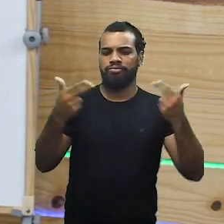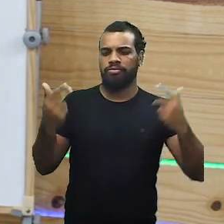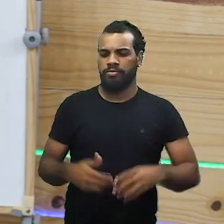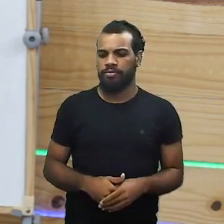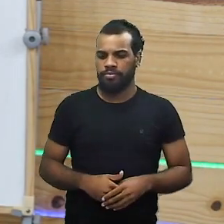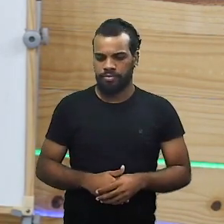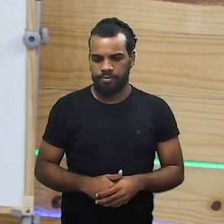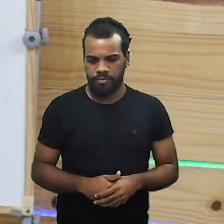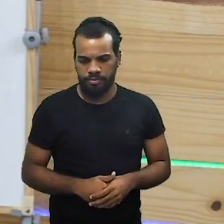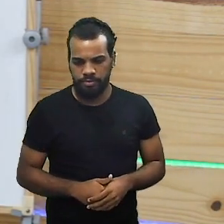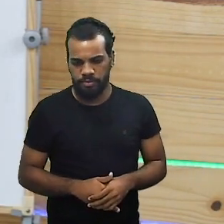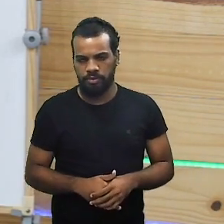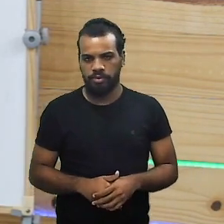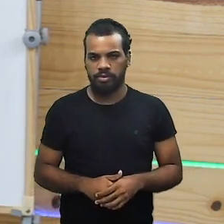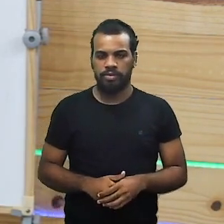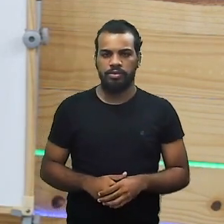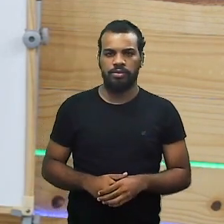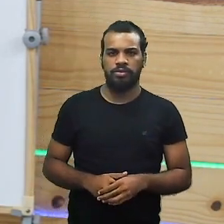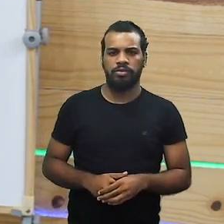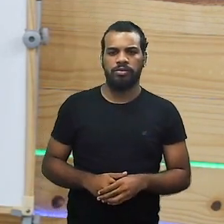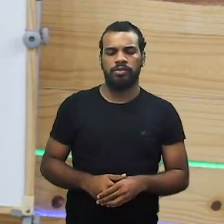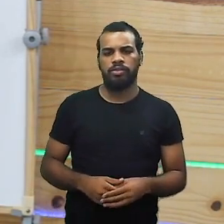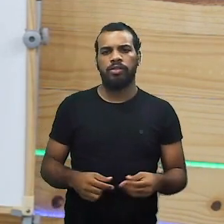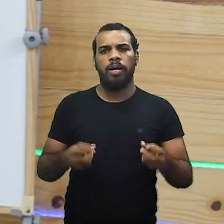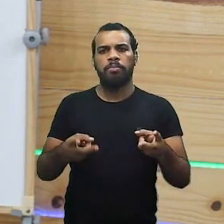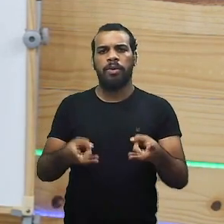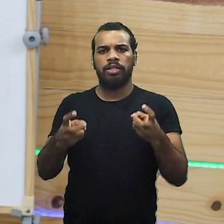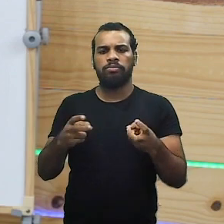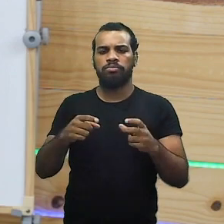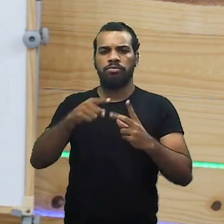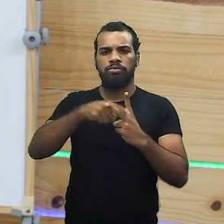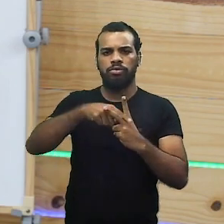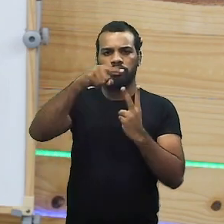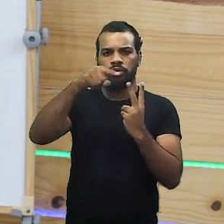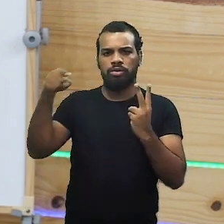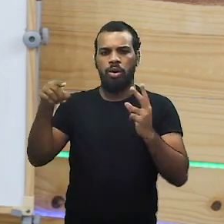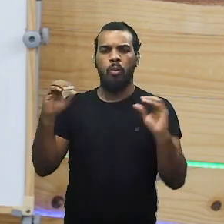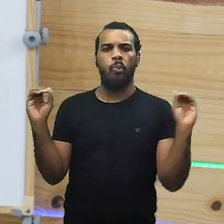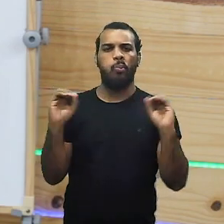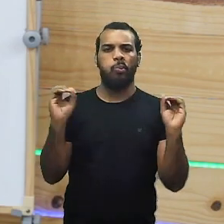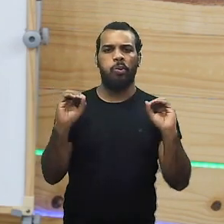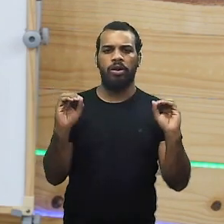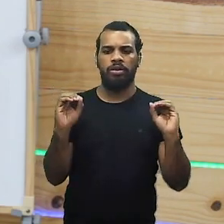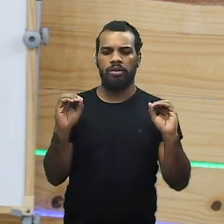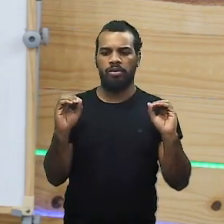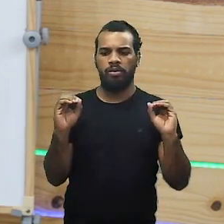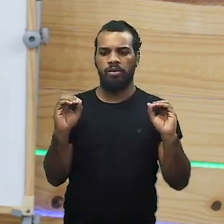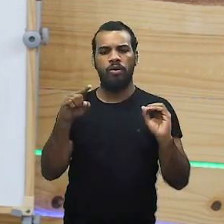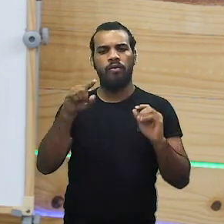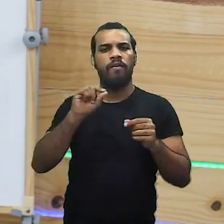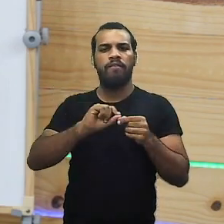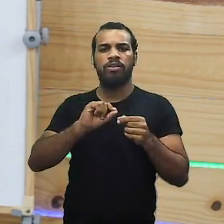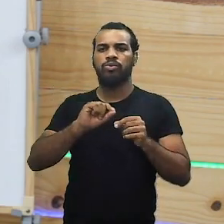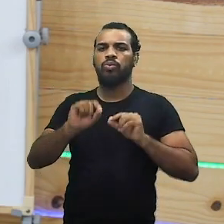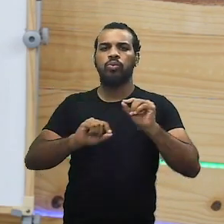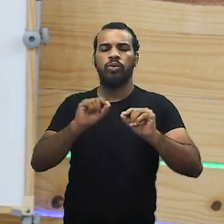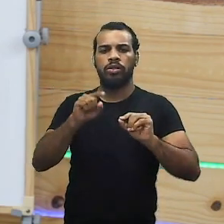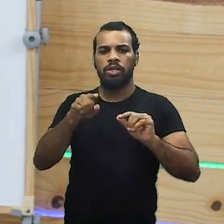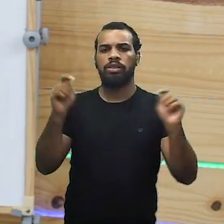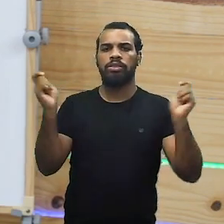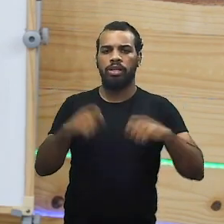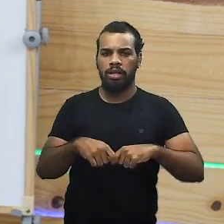Primeiro resultado é quando você pega esse valor e percebe que ele não tem raiz quadrada exata. Aí, o que você faz? Você pode fazer